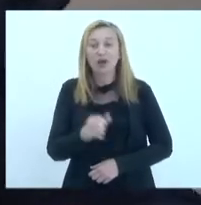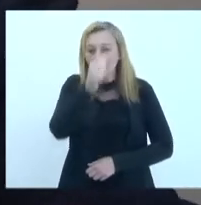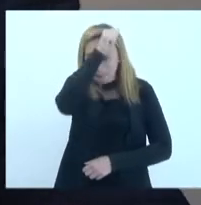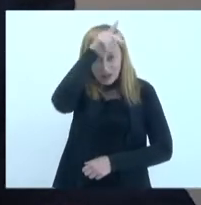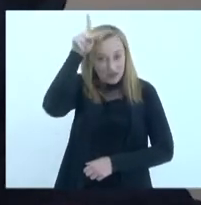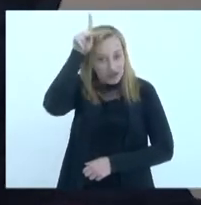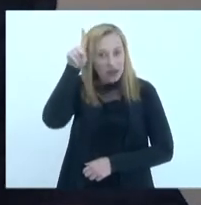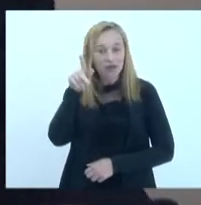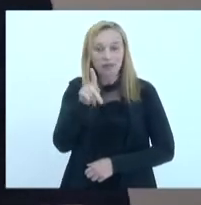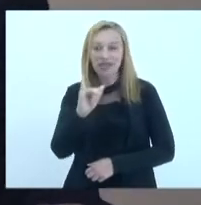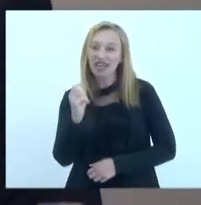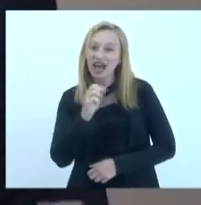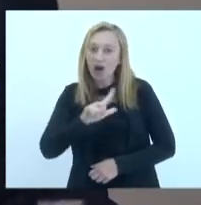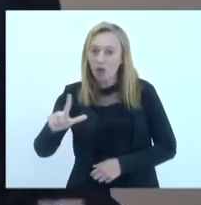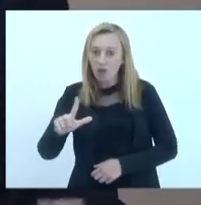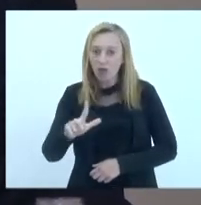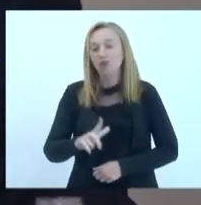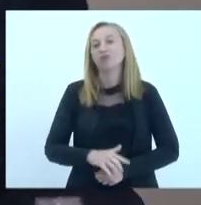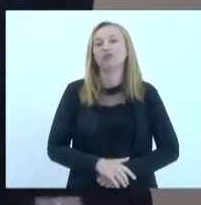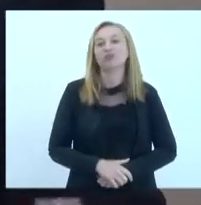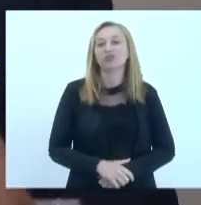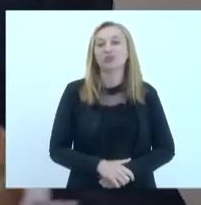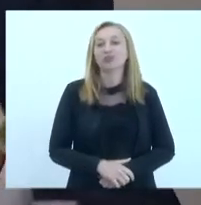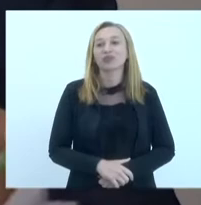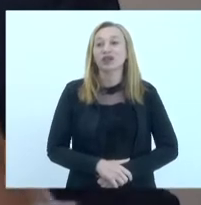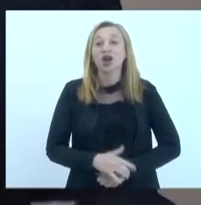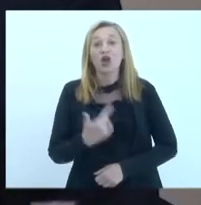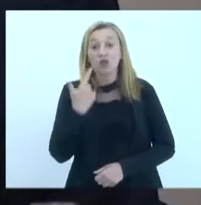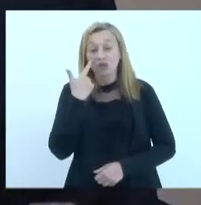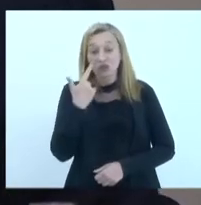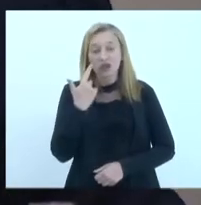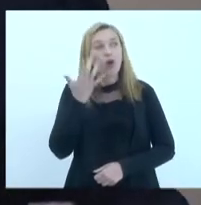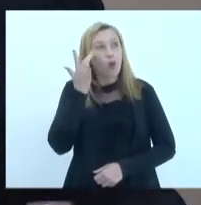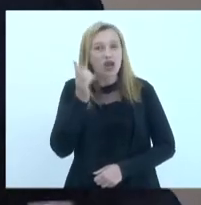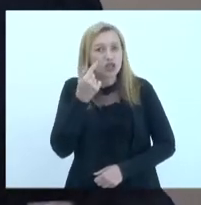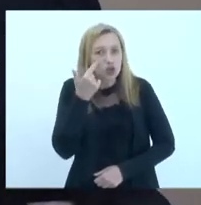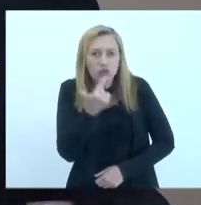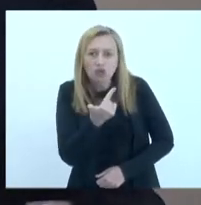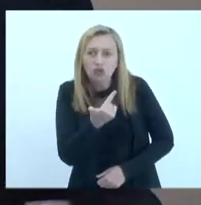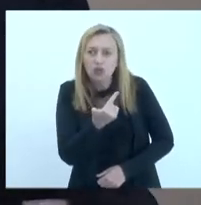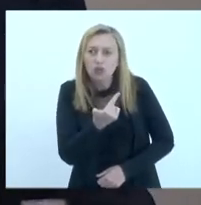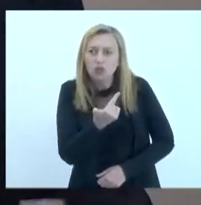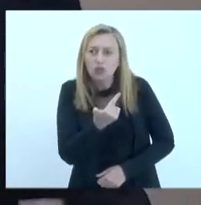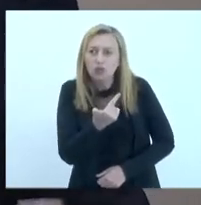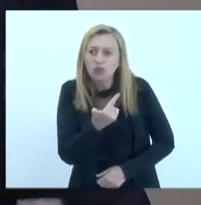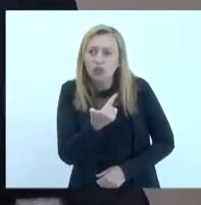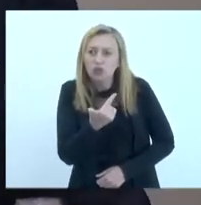prefeito de Pinheiral. Eu acho que eu vi ali